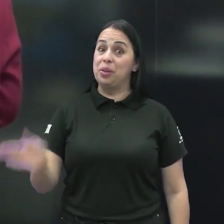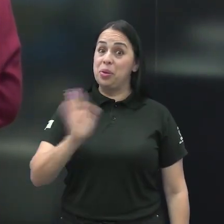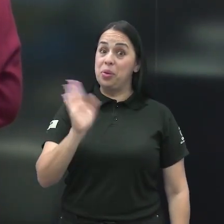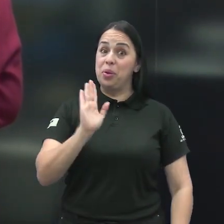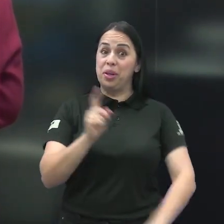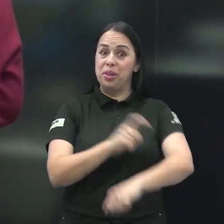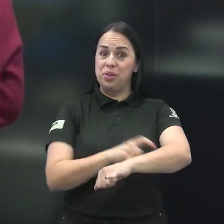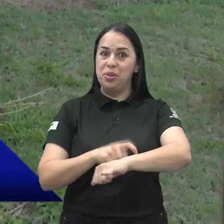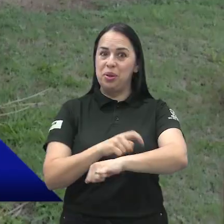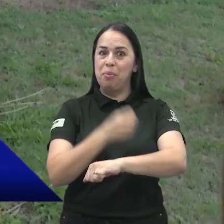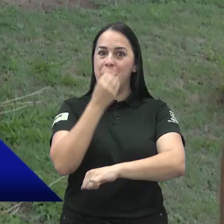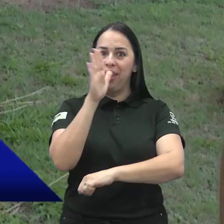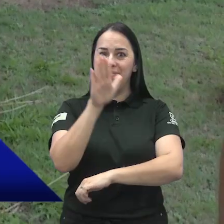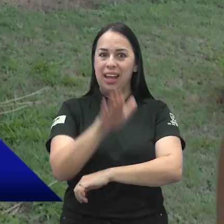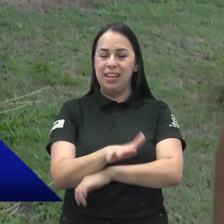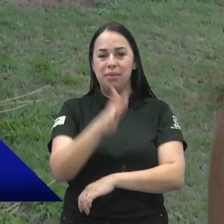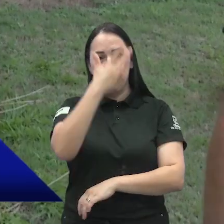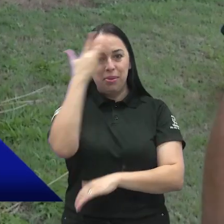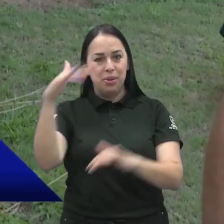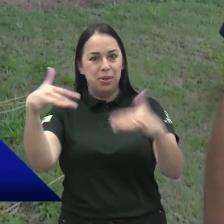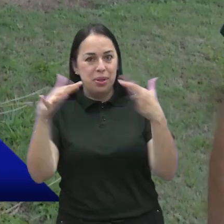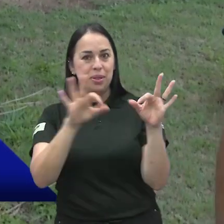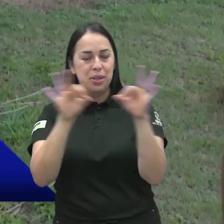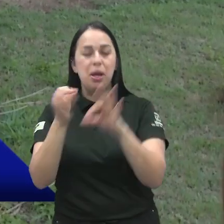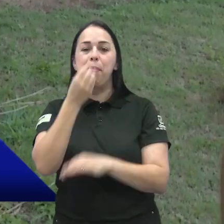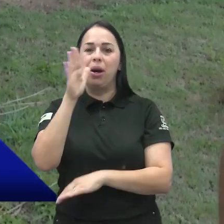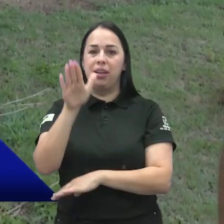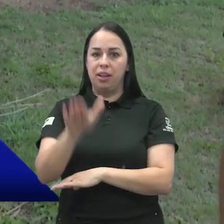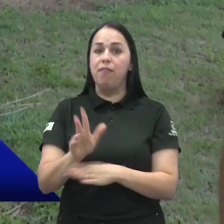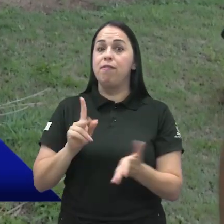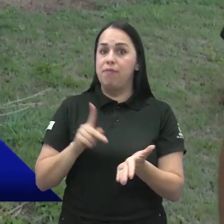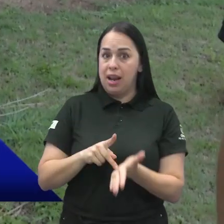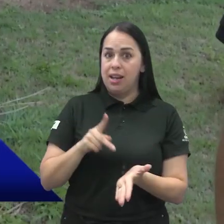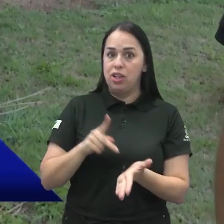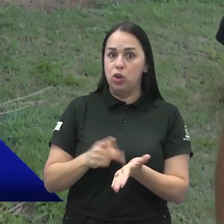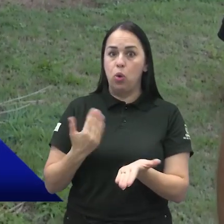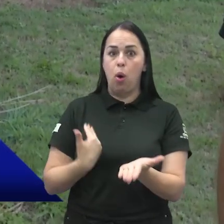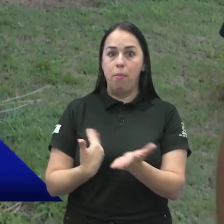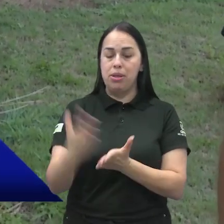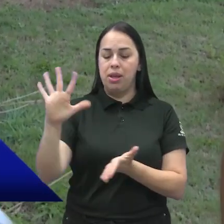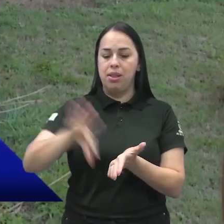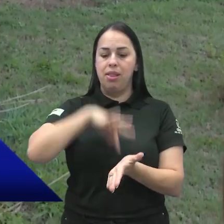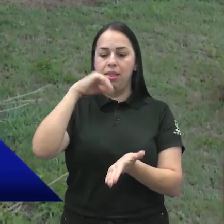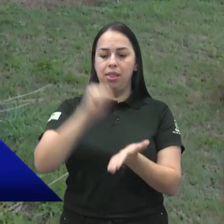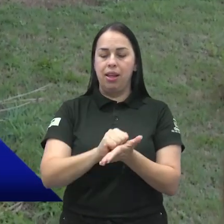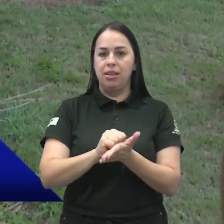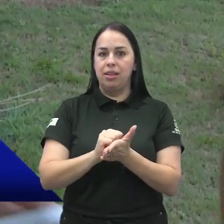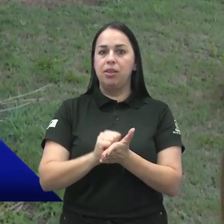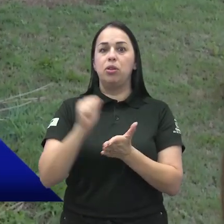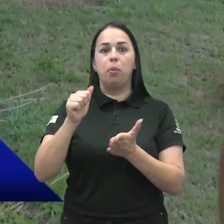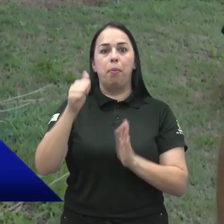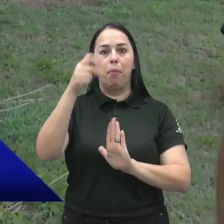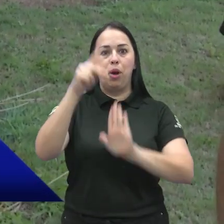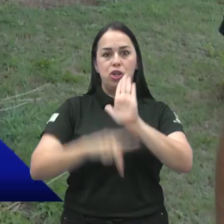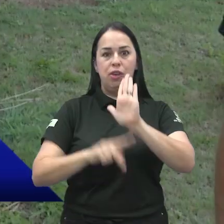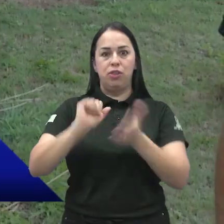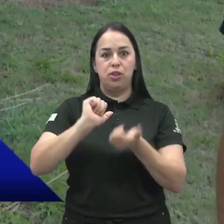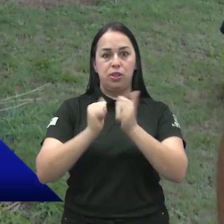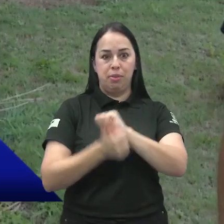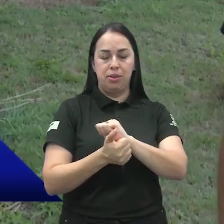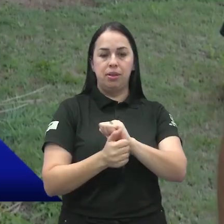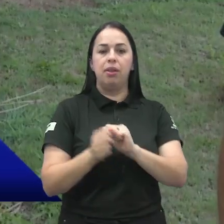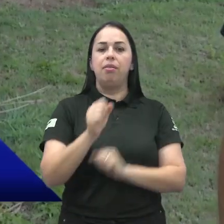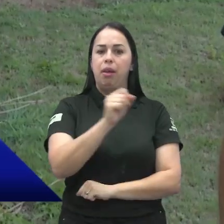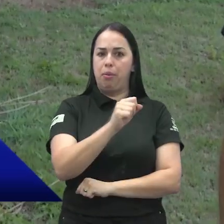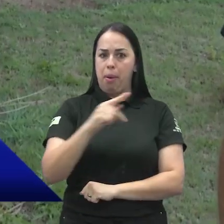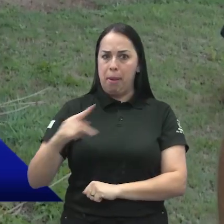Oi, Ju, boa tarde para você, boa tarde a todos que nos assistem. É isso mesmo, já estão abertas as inscrições para o programa São José Viva, aí, o